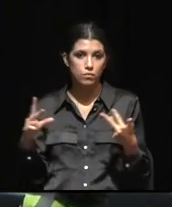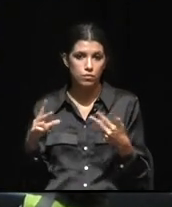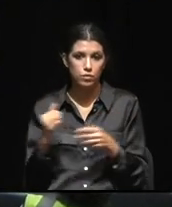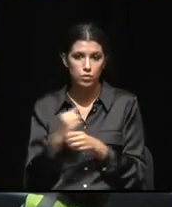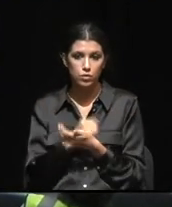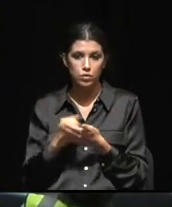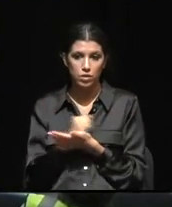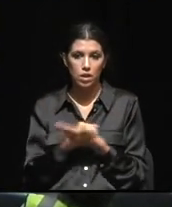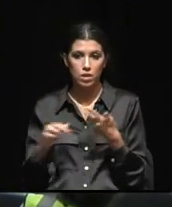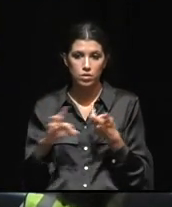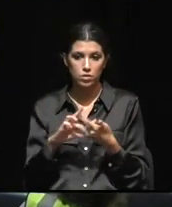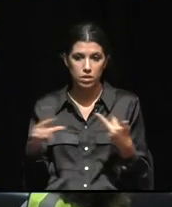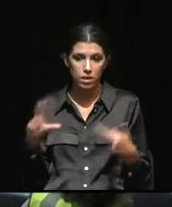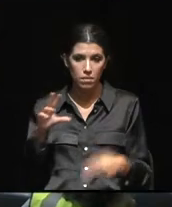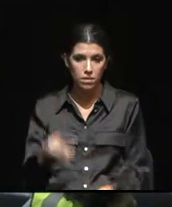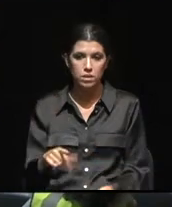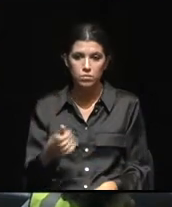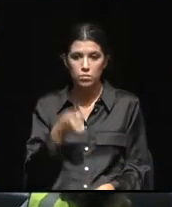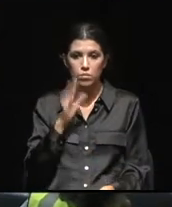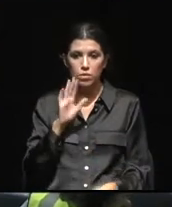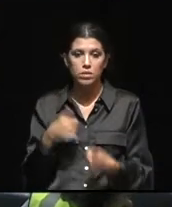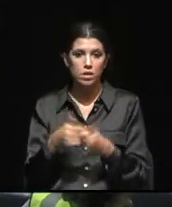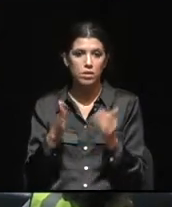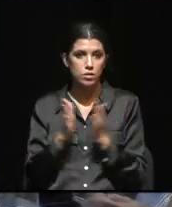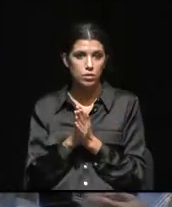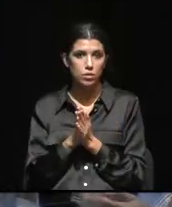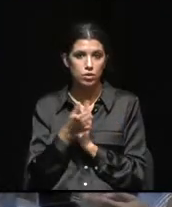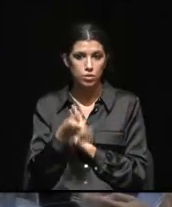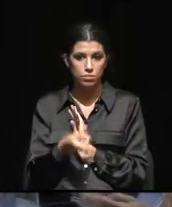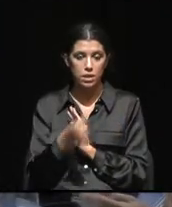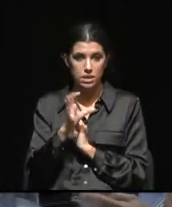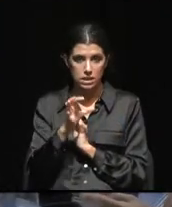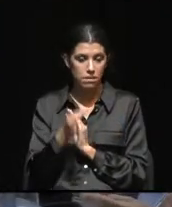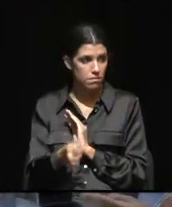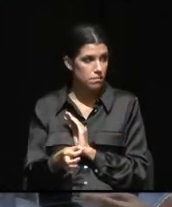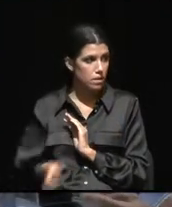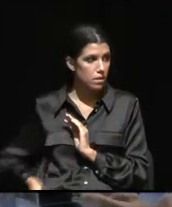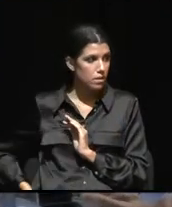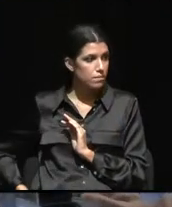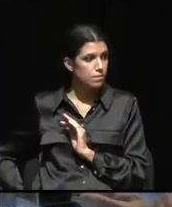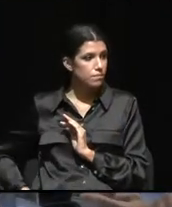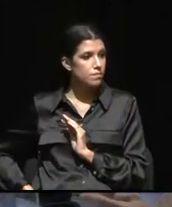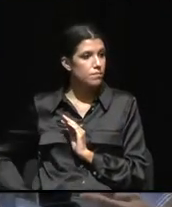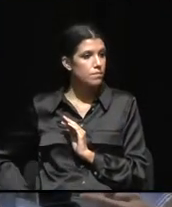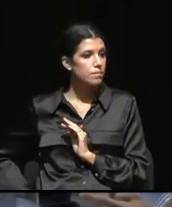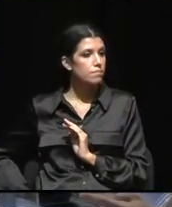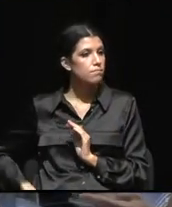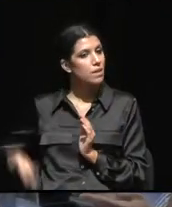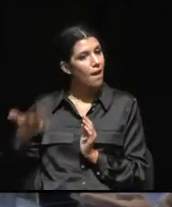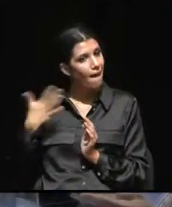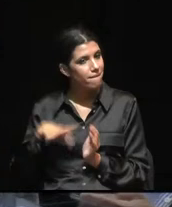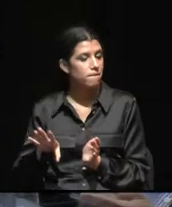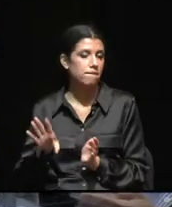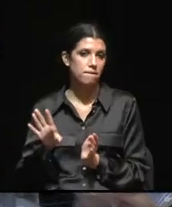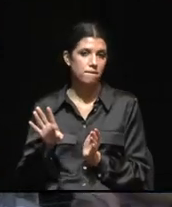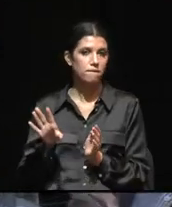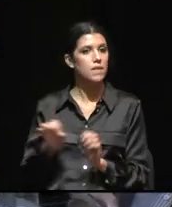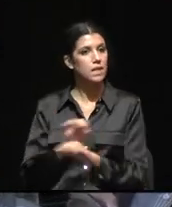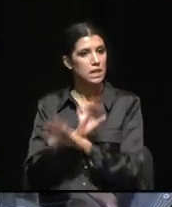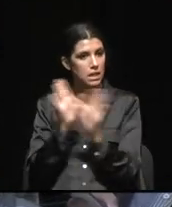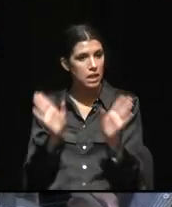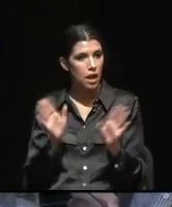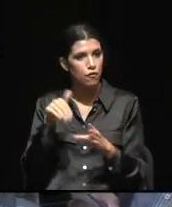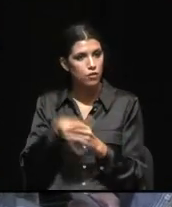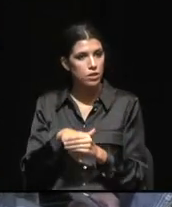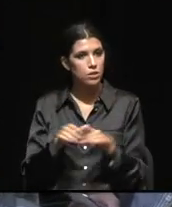Boa tarde a todos hum o PCP e queria deixar bem clara aqui a sua votação